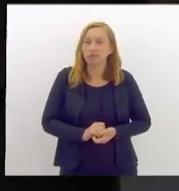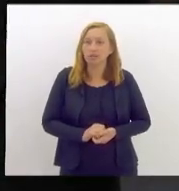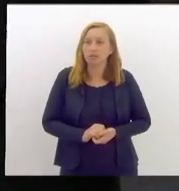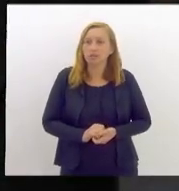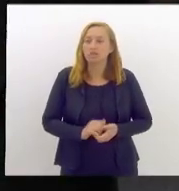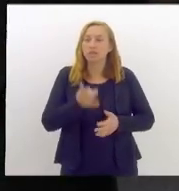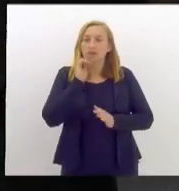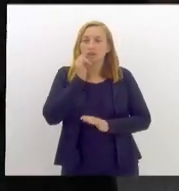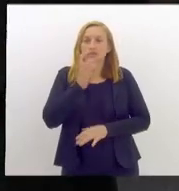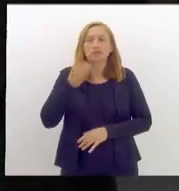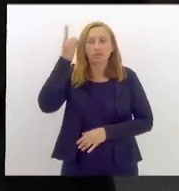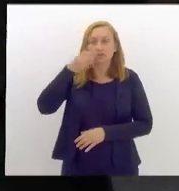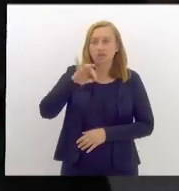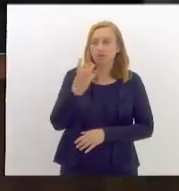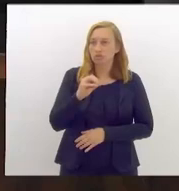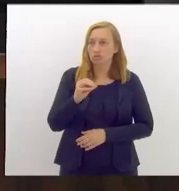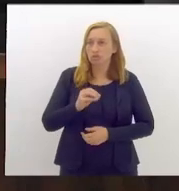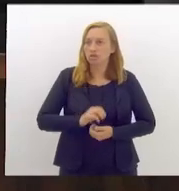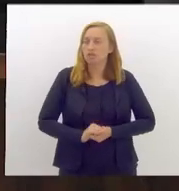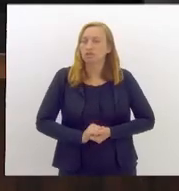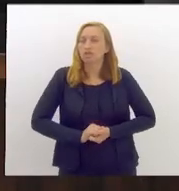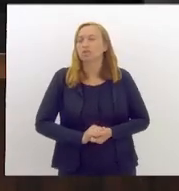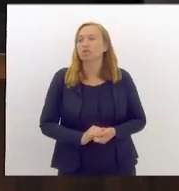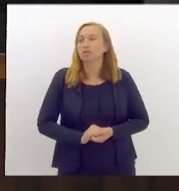Deputado Chico Machado